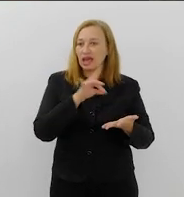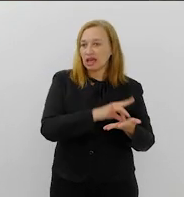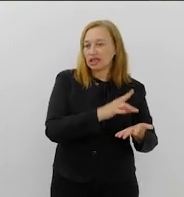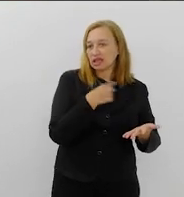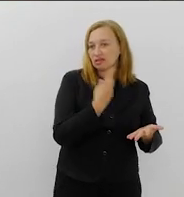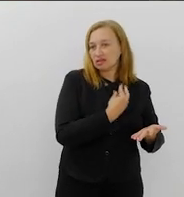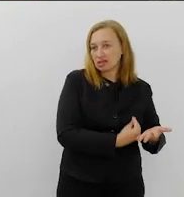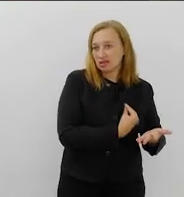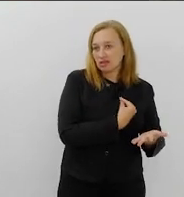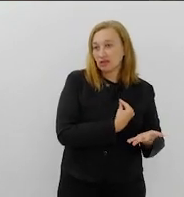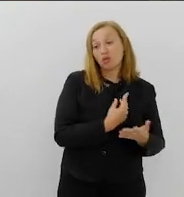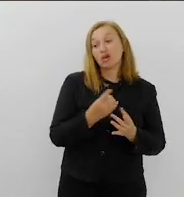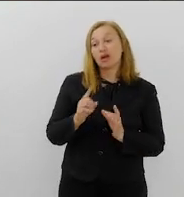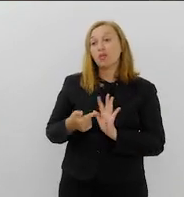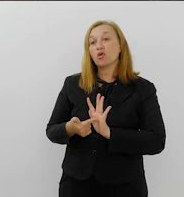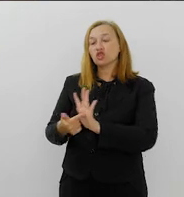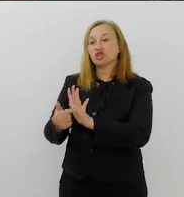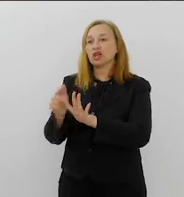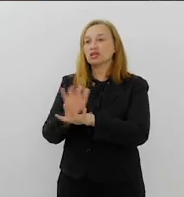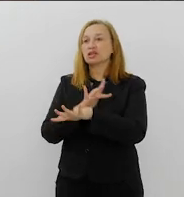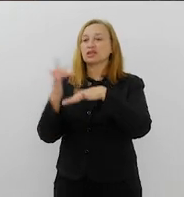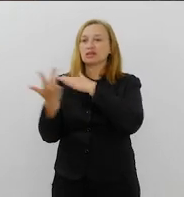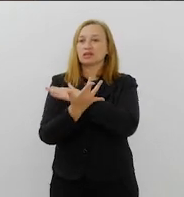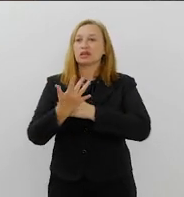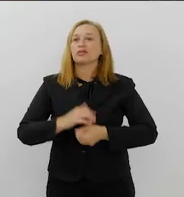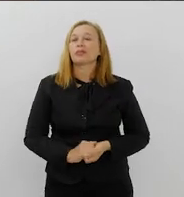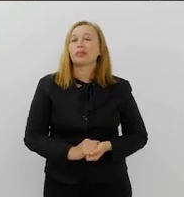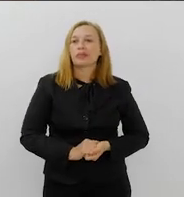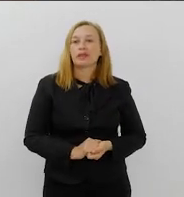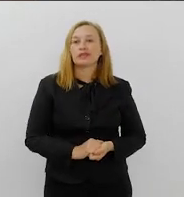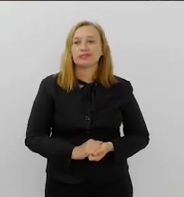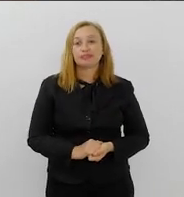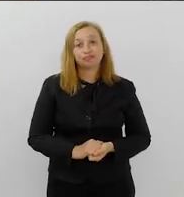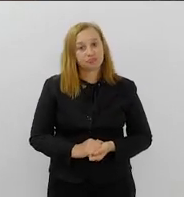realidade do nosso dia a dia e o que é vendido nas redes sociais?